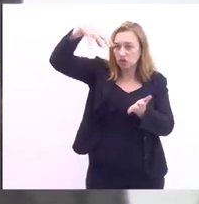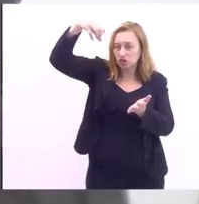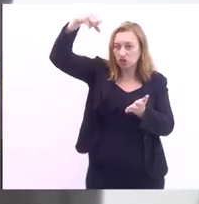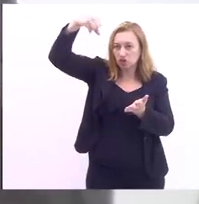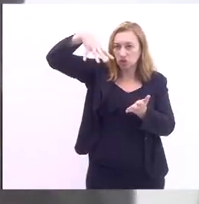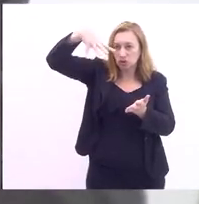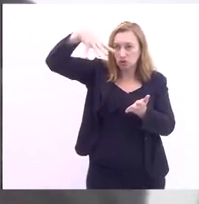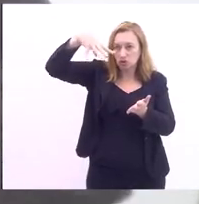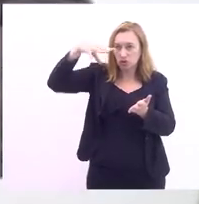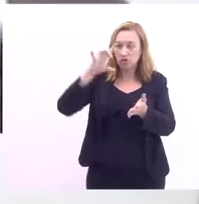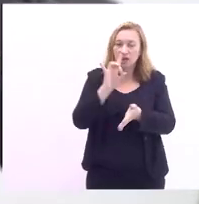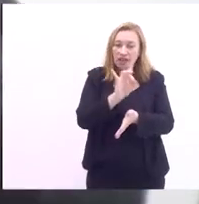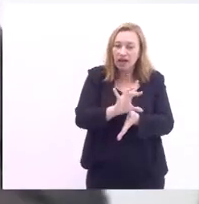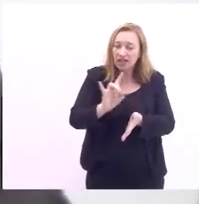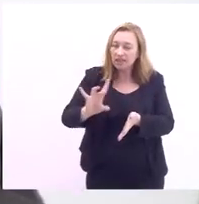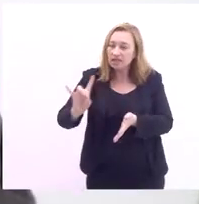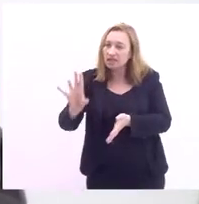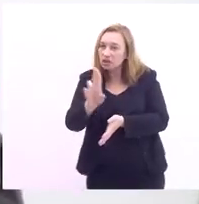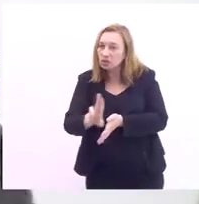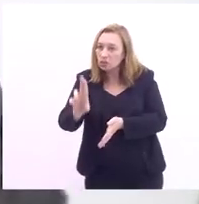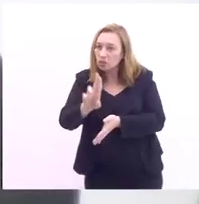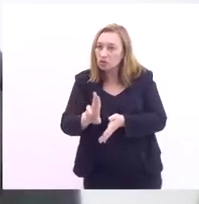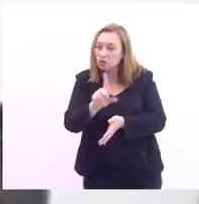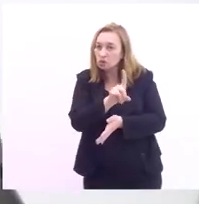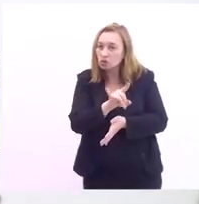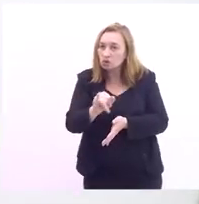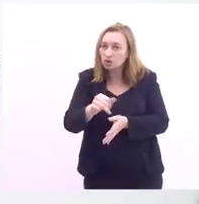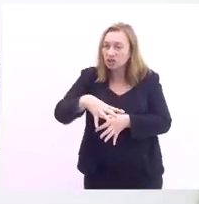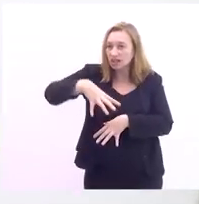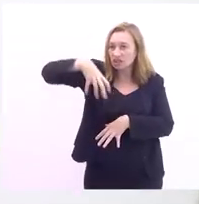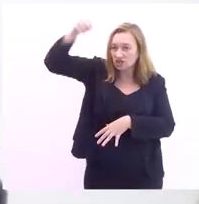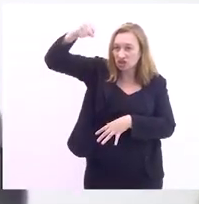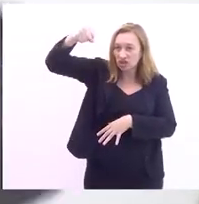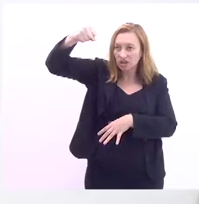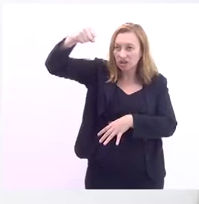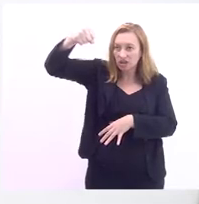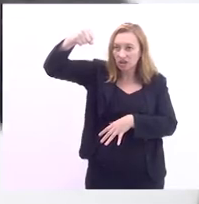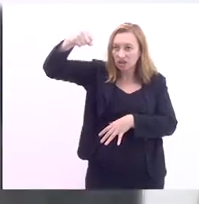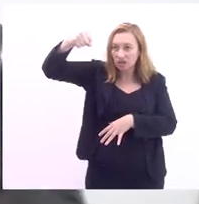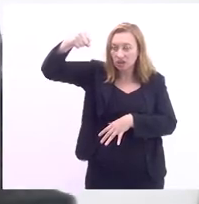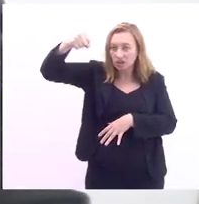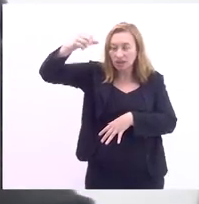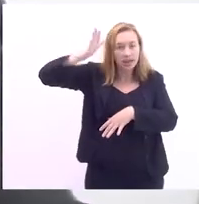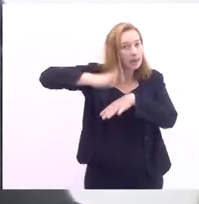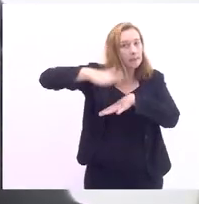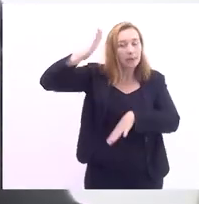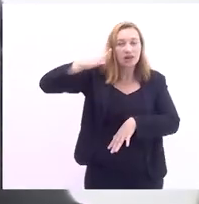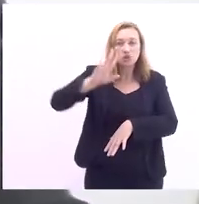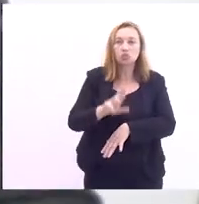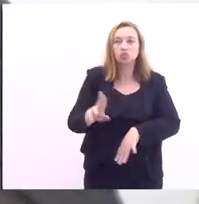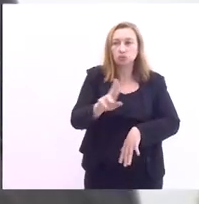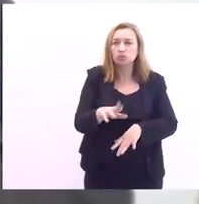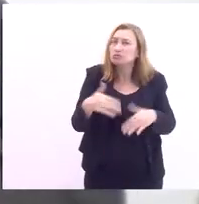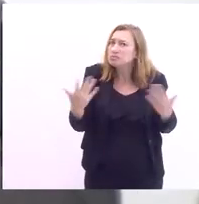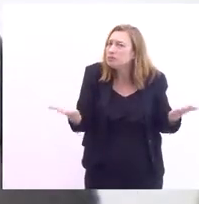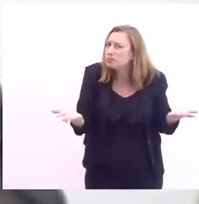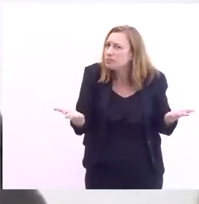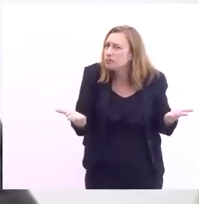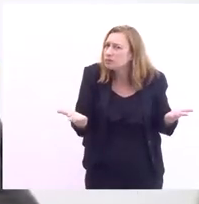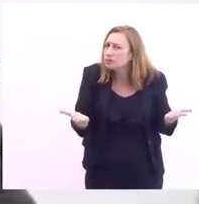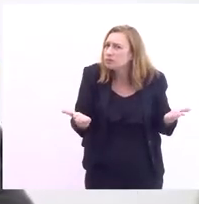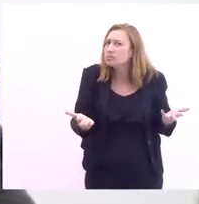cada dia de consumo. Exatamente no dia em que estava desligado, é que o consumo era muito maior. Uma